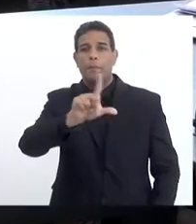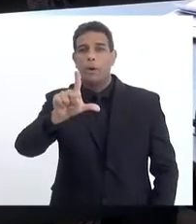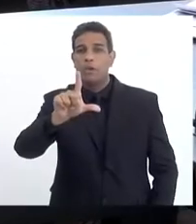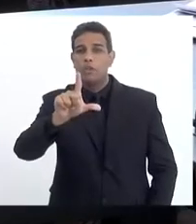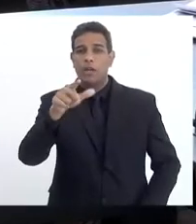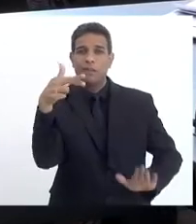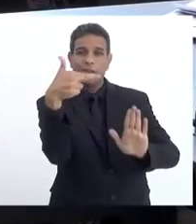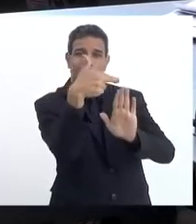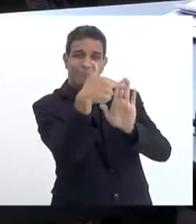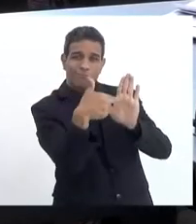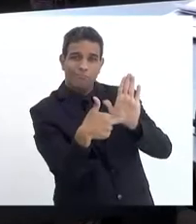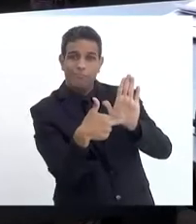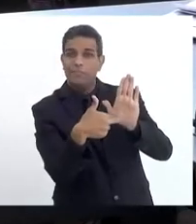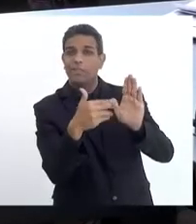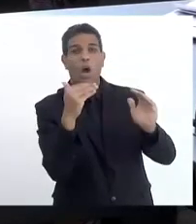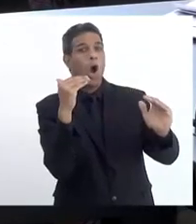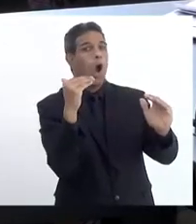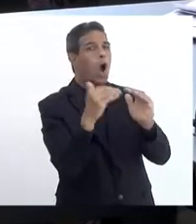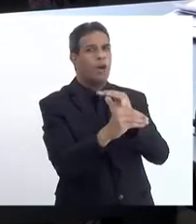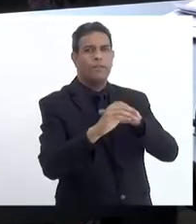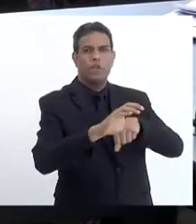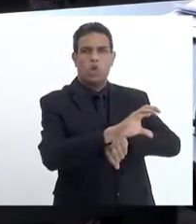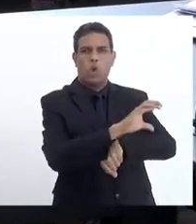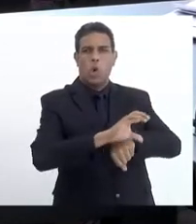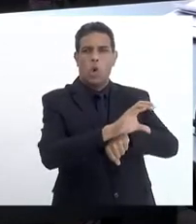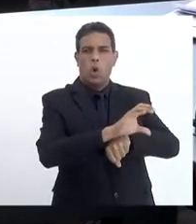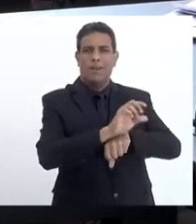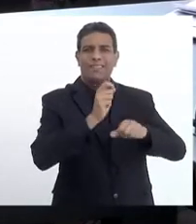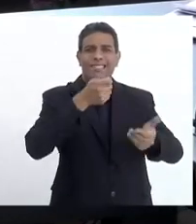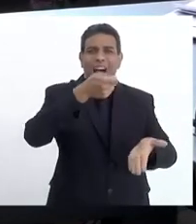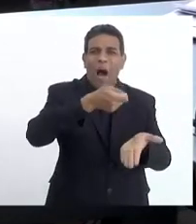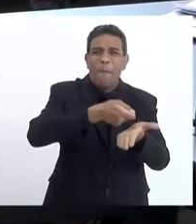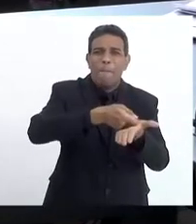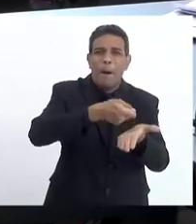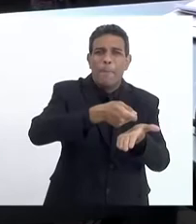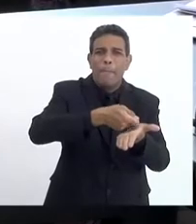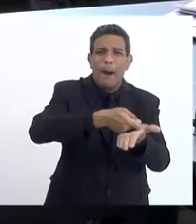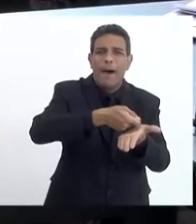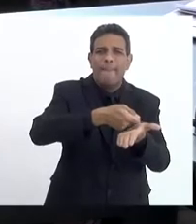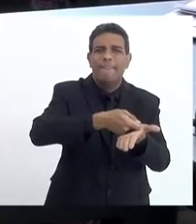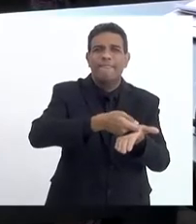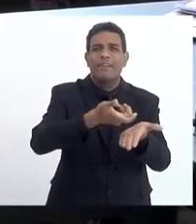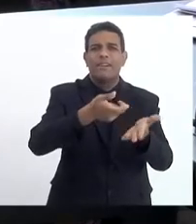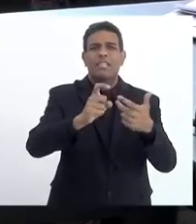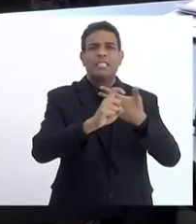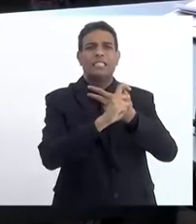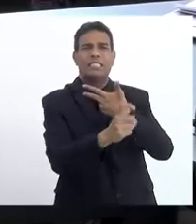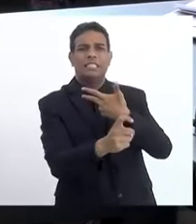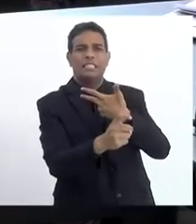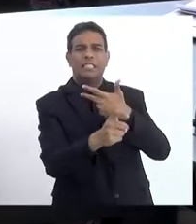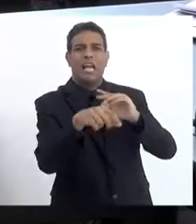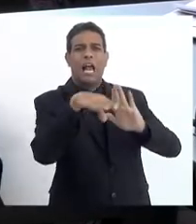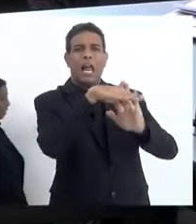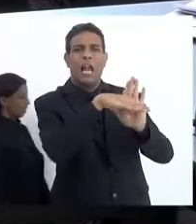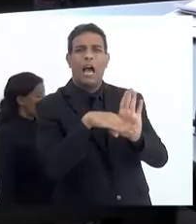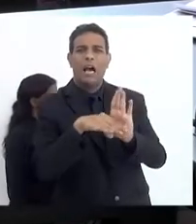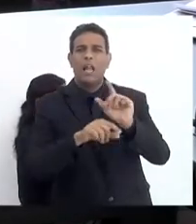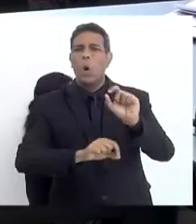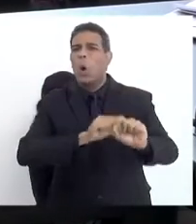redigido é inconstitucional, né? Porque ele não pode obrigar o executivo a estabelecer normas de